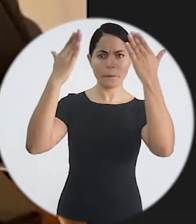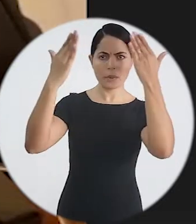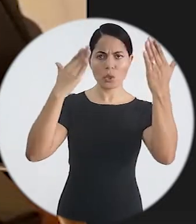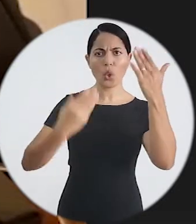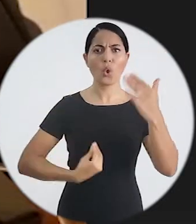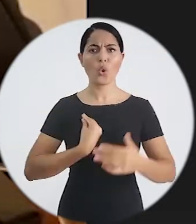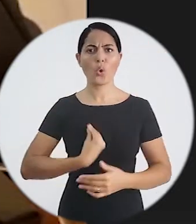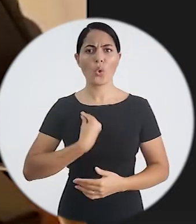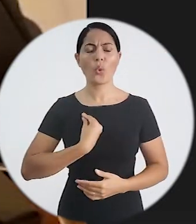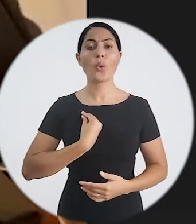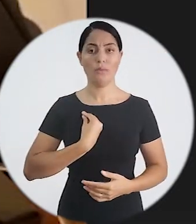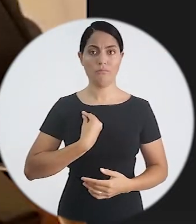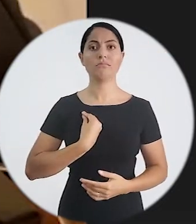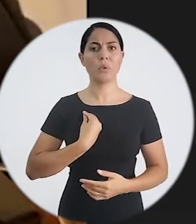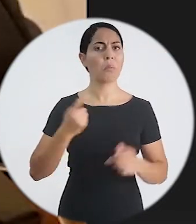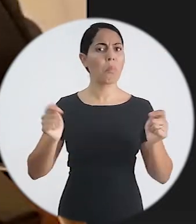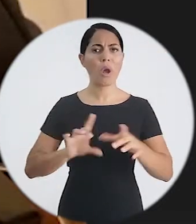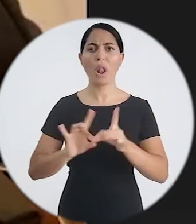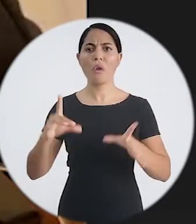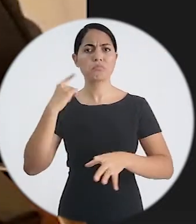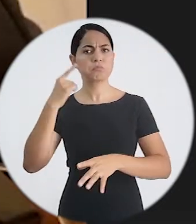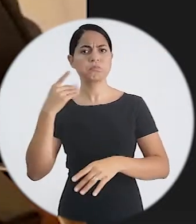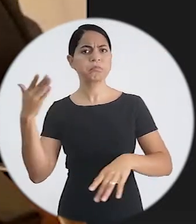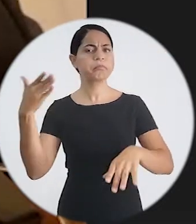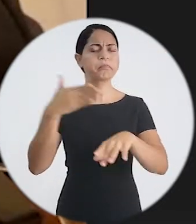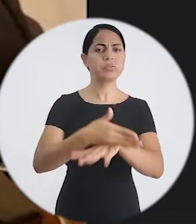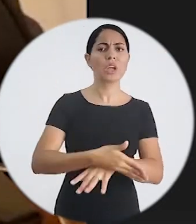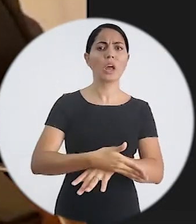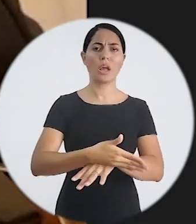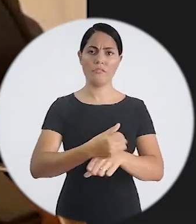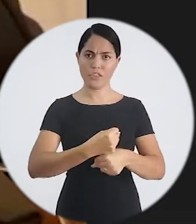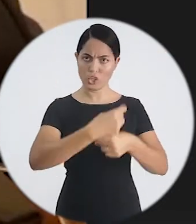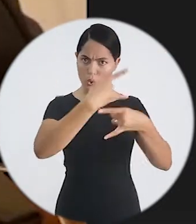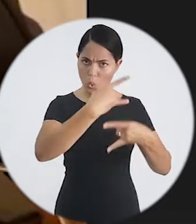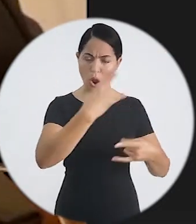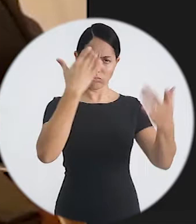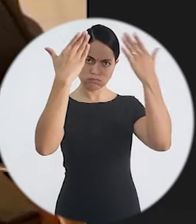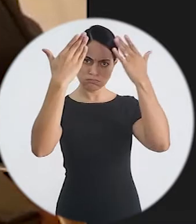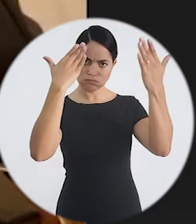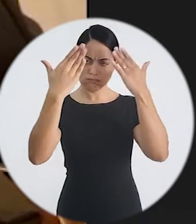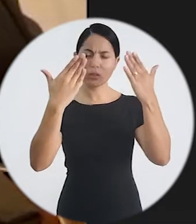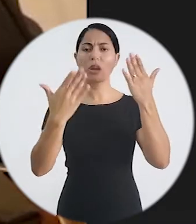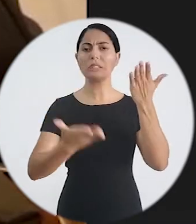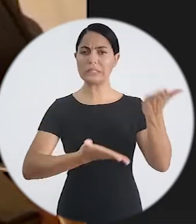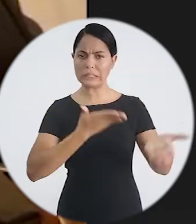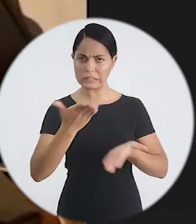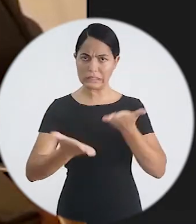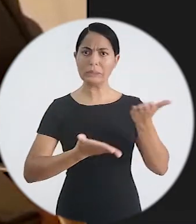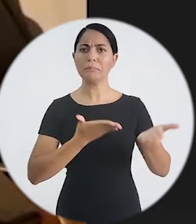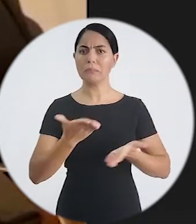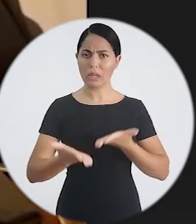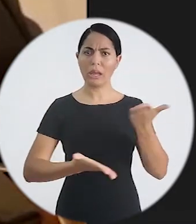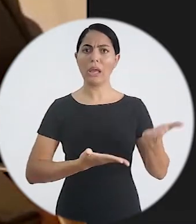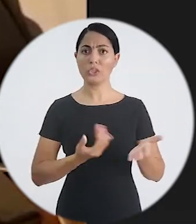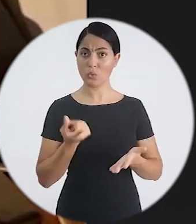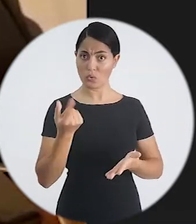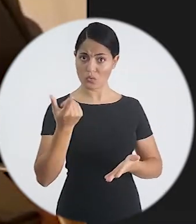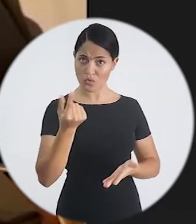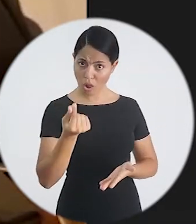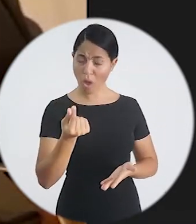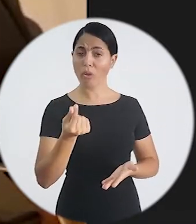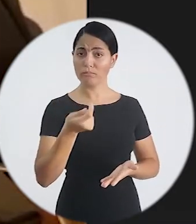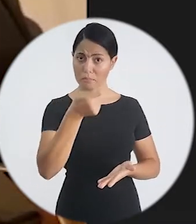chamado Psicologia Viva, onde o advogado consegue acessar psicólogos de maneira virtual por